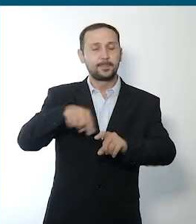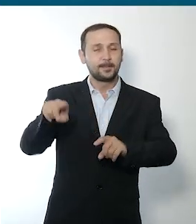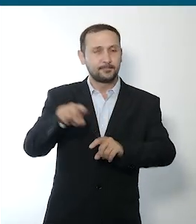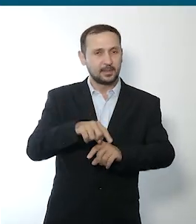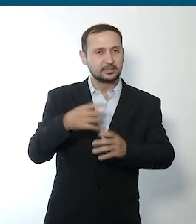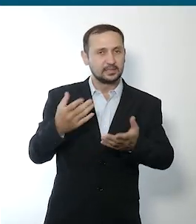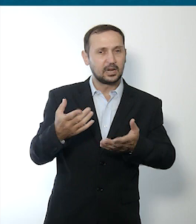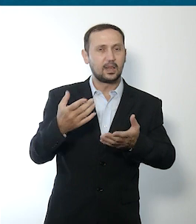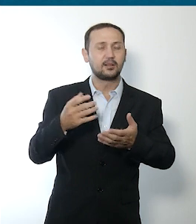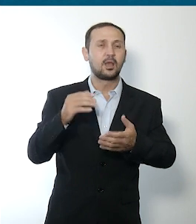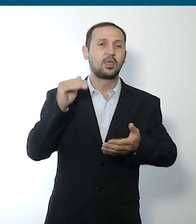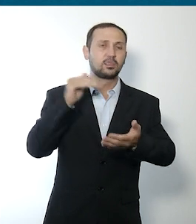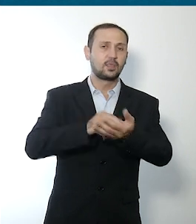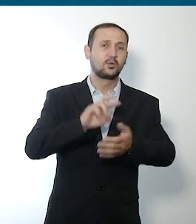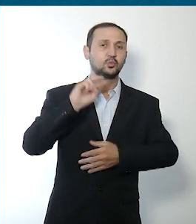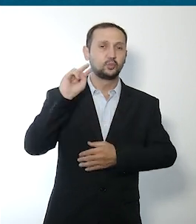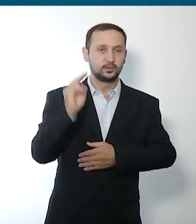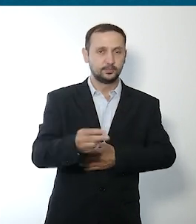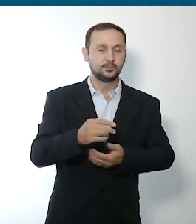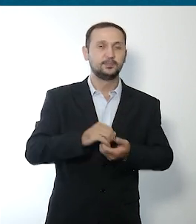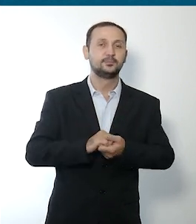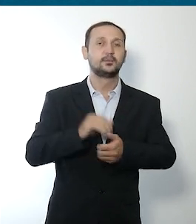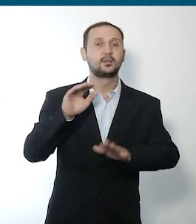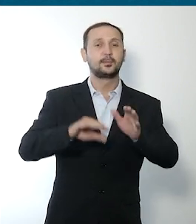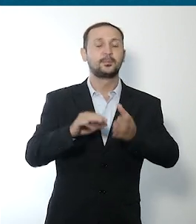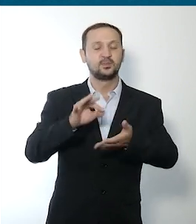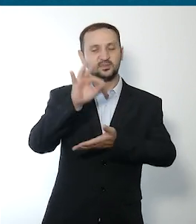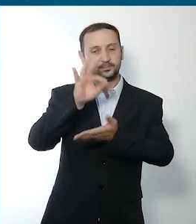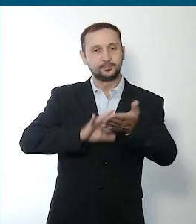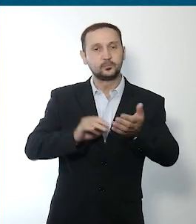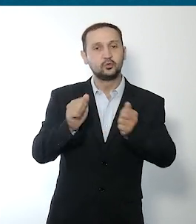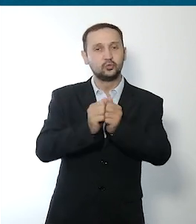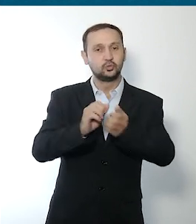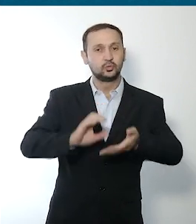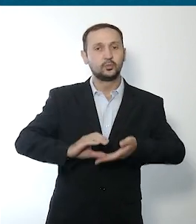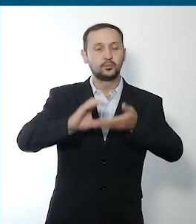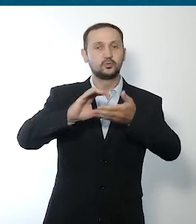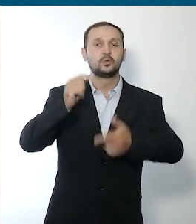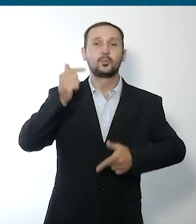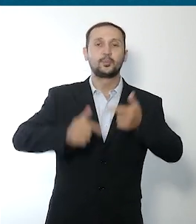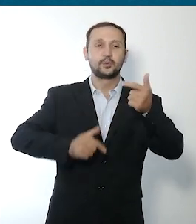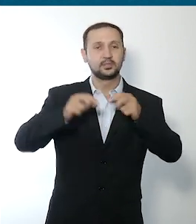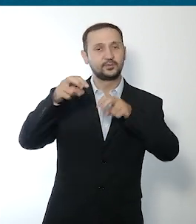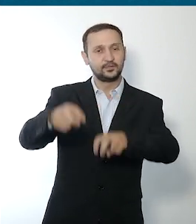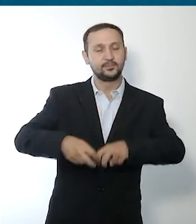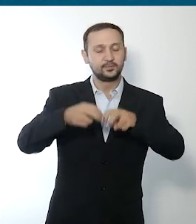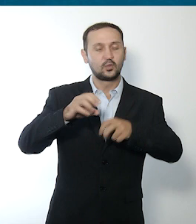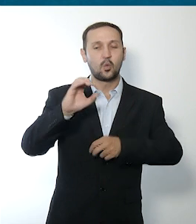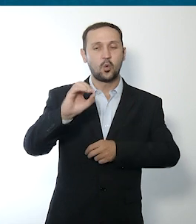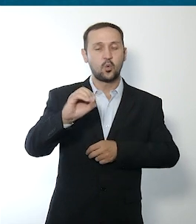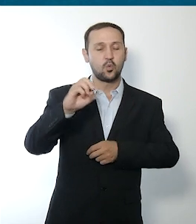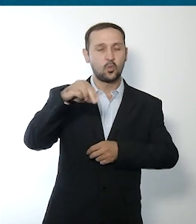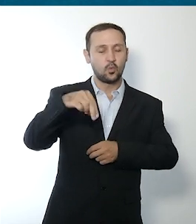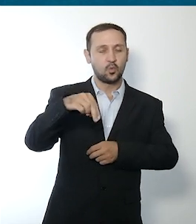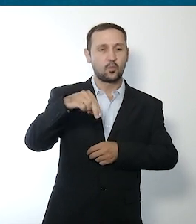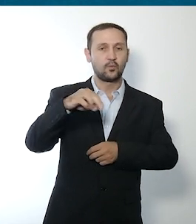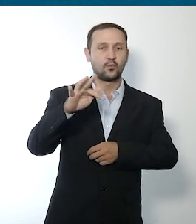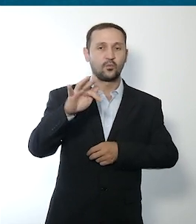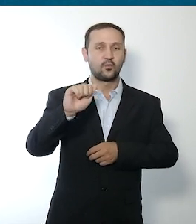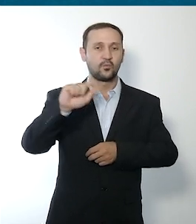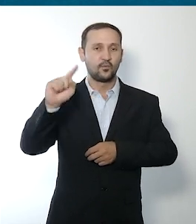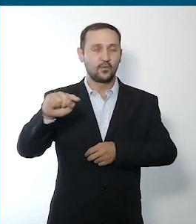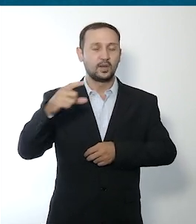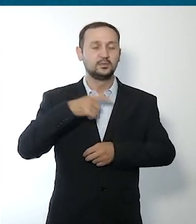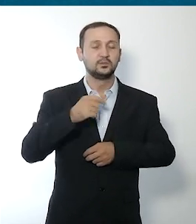tributários de ICMS até R$ 2.000, com base em convênio do Conselho Nacional de Política Fazendária, o CONFAS. Uma